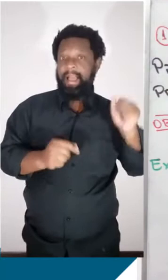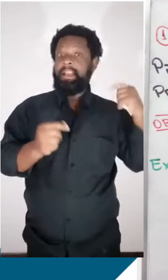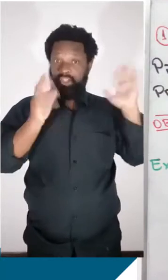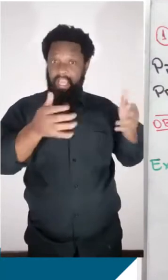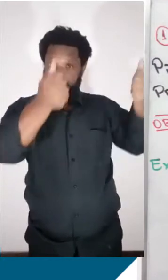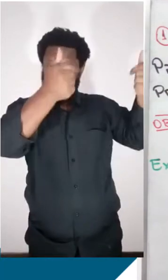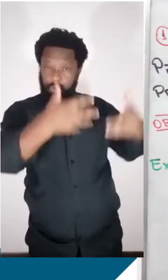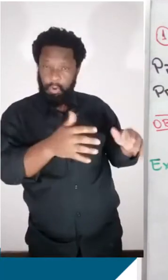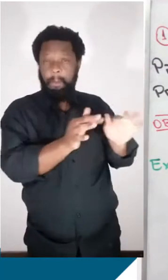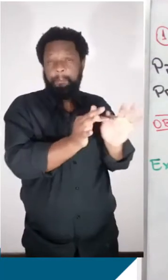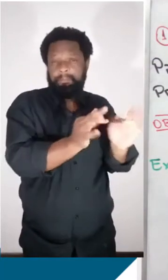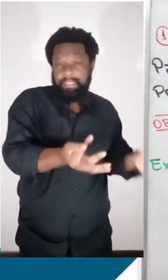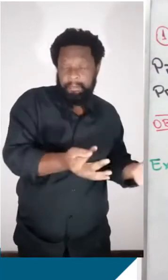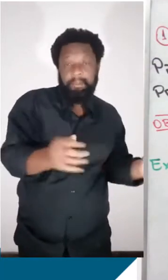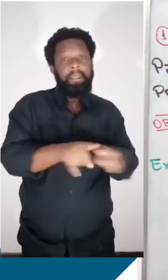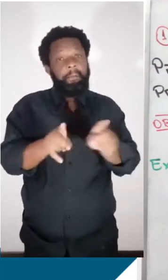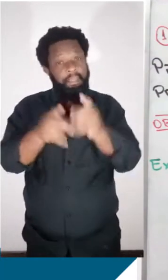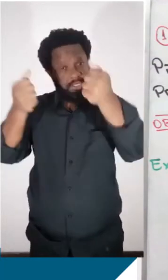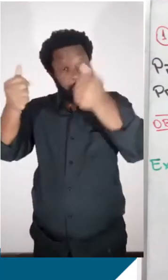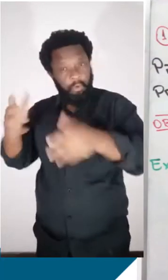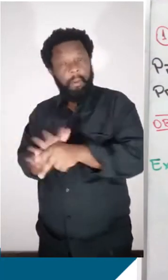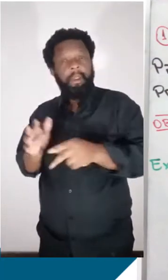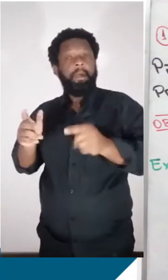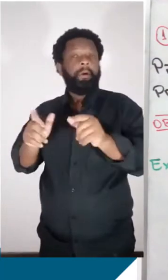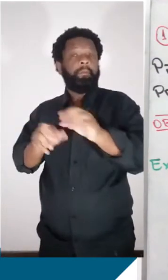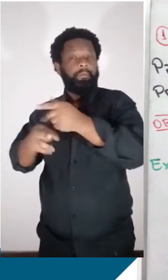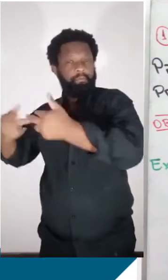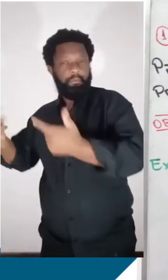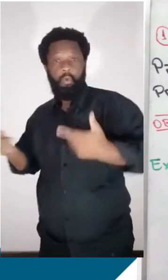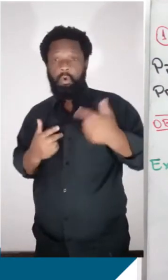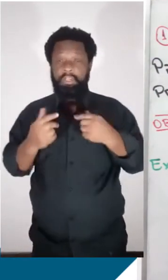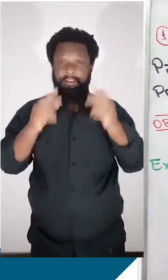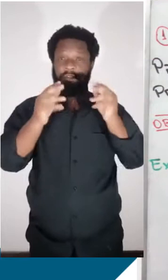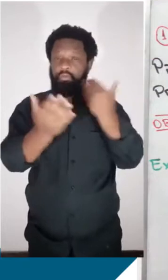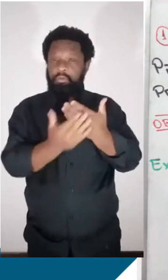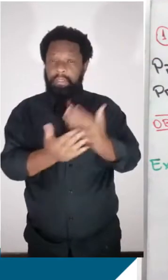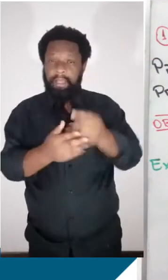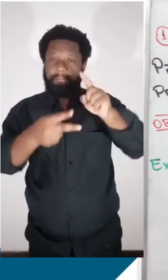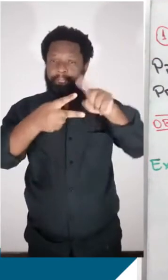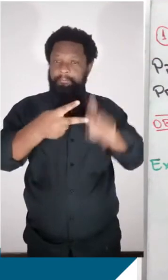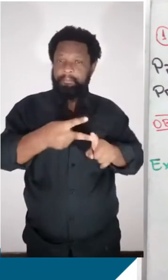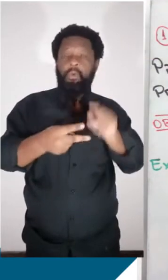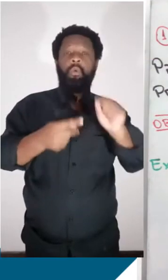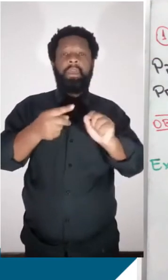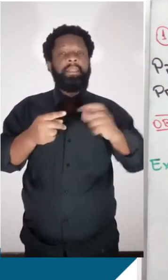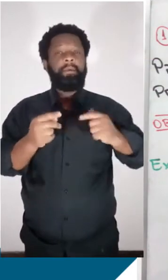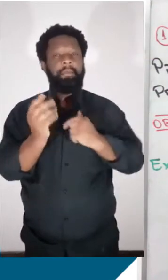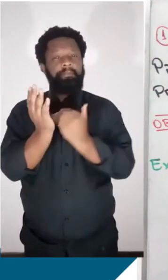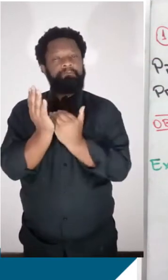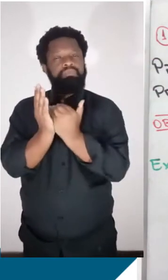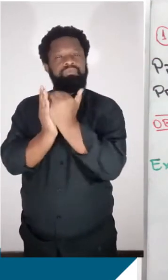estequiometria casos simples e já viram também estequiometria envolvendo reagentes impulsos. Hoje nós vamos ver mais dois casos, que são os casos que